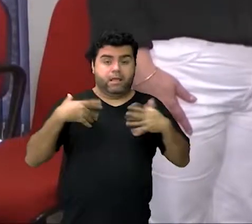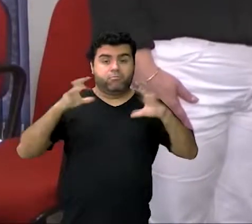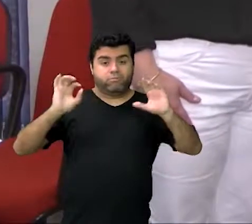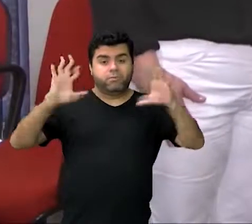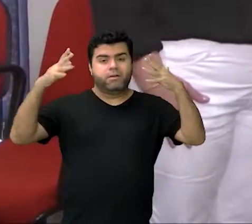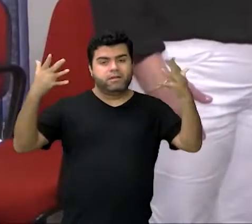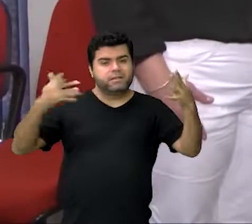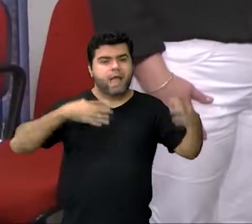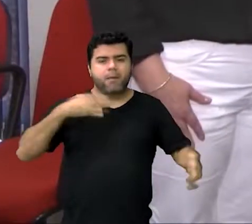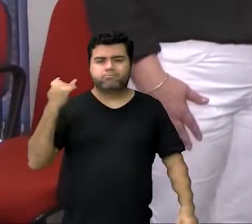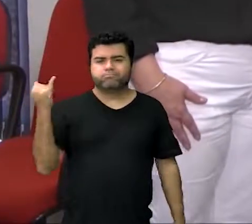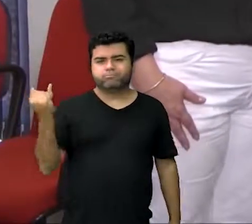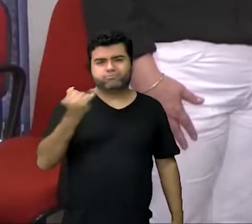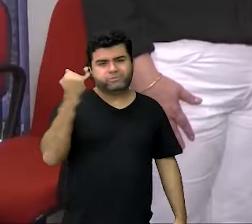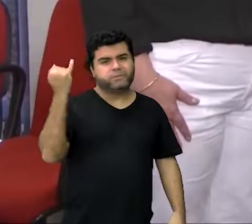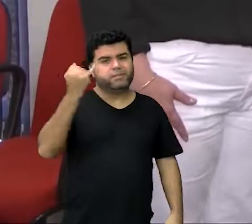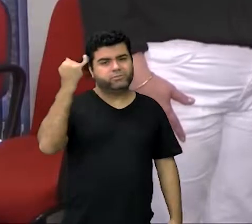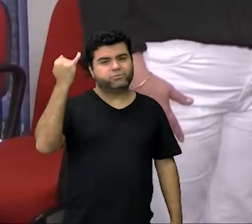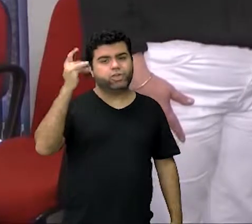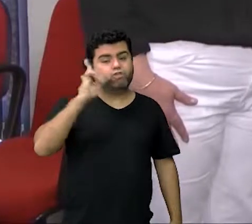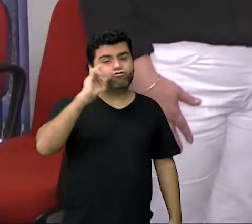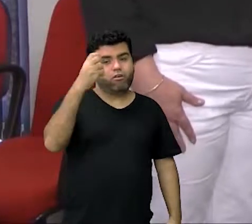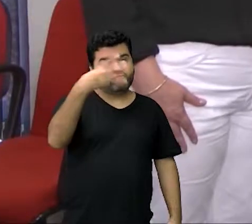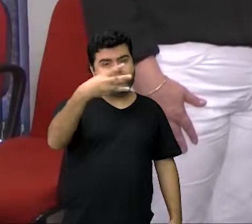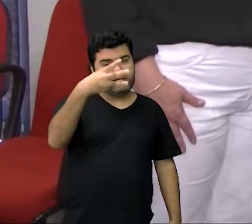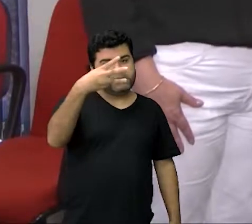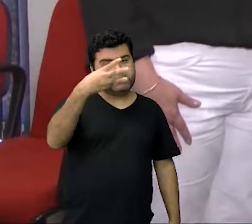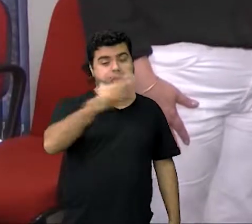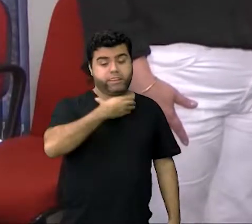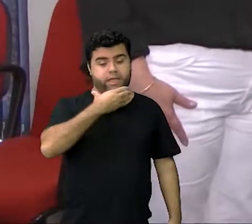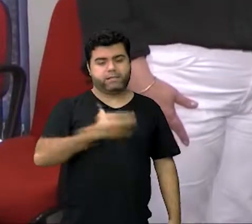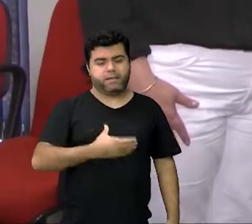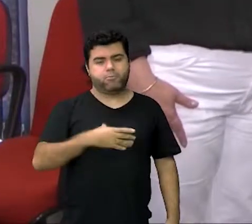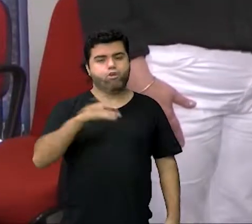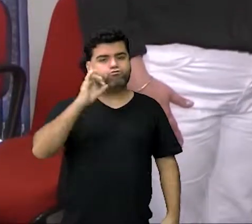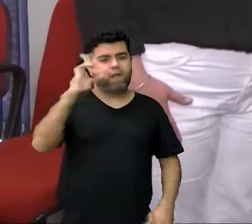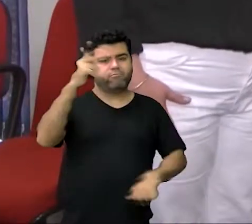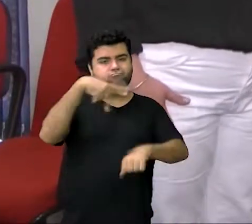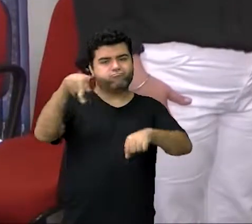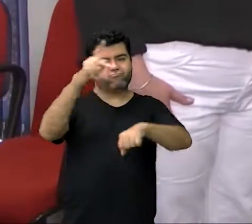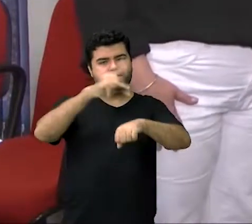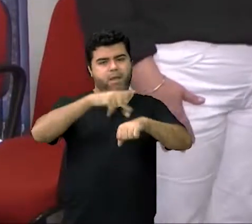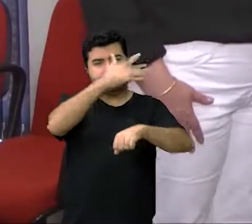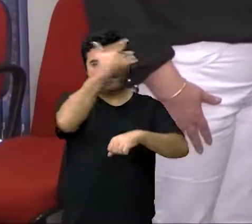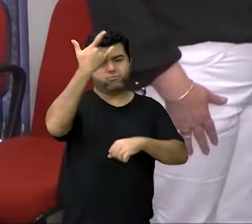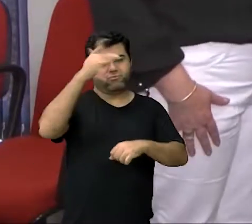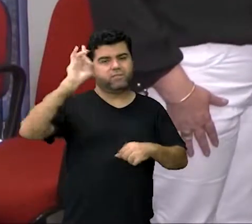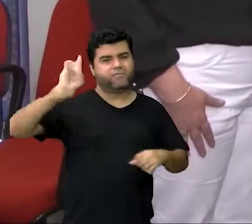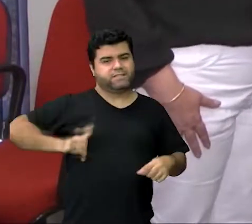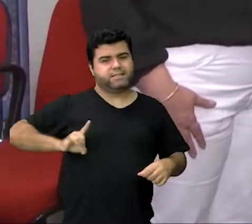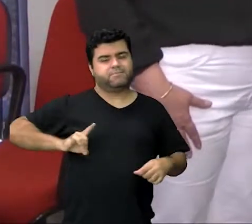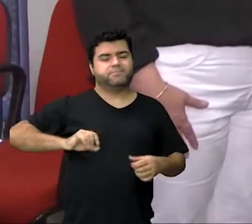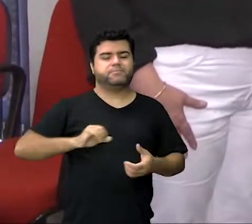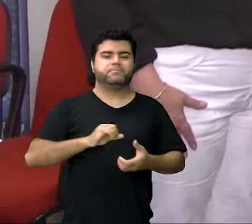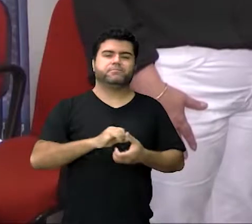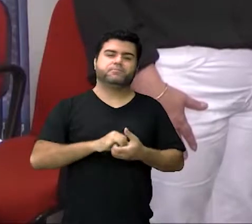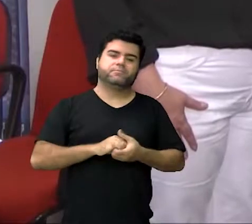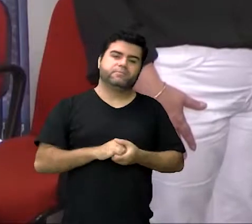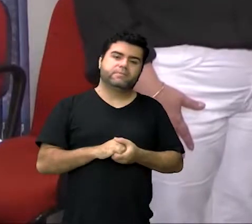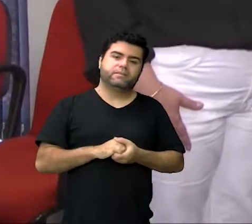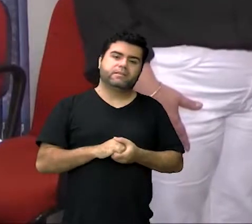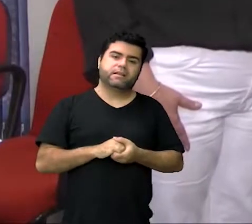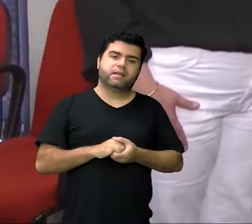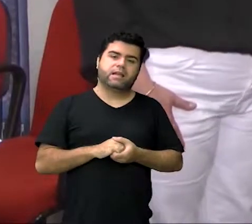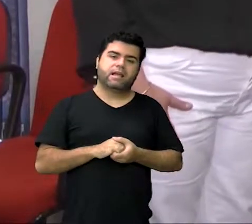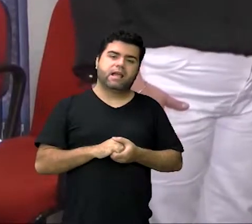comemoração tão importante do dia 3 de dezembro, Dia Internacional, né, da Pessoa com Deficiência, né?